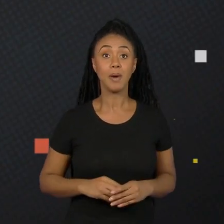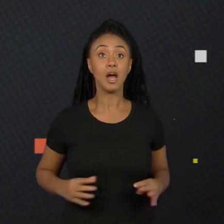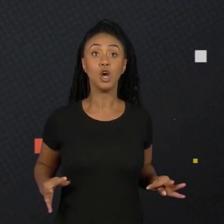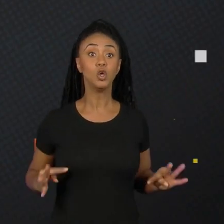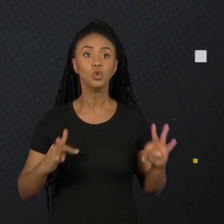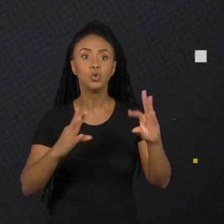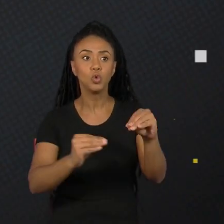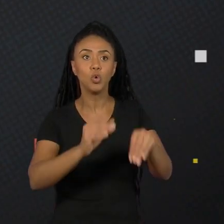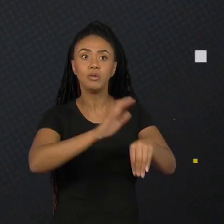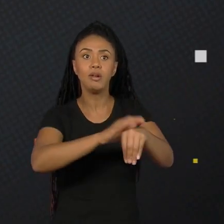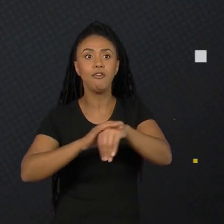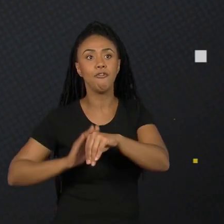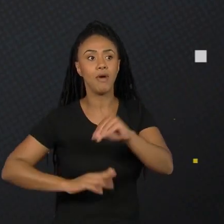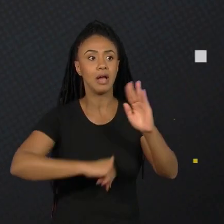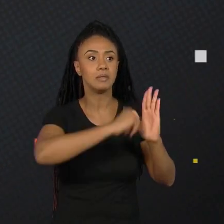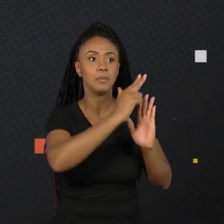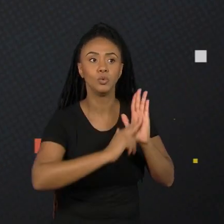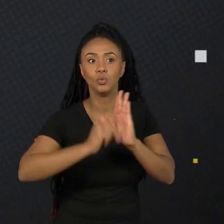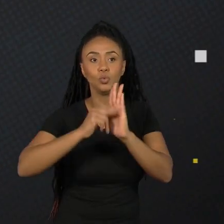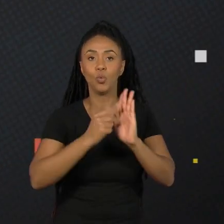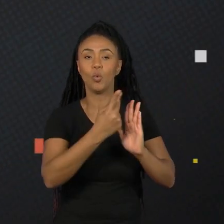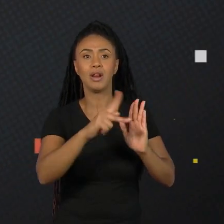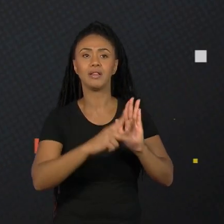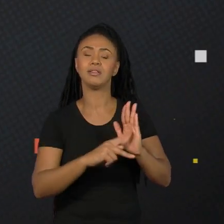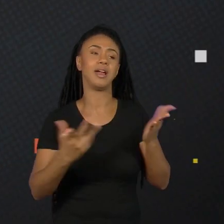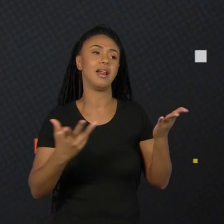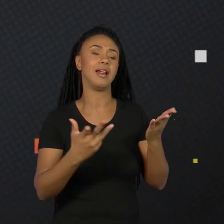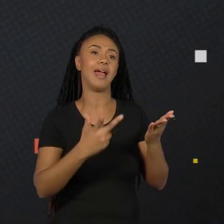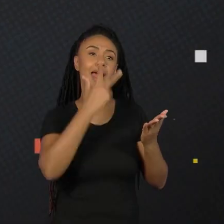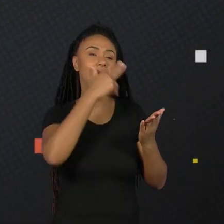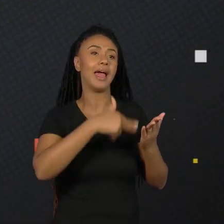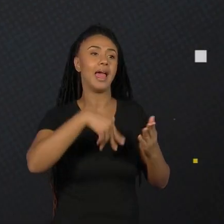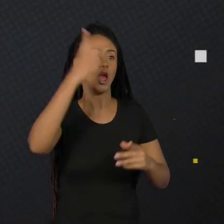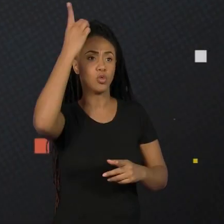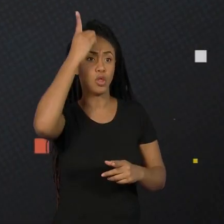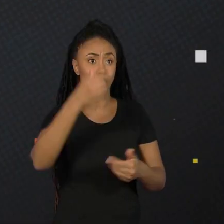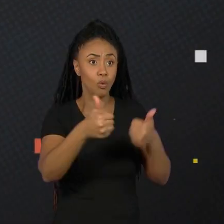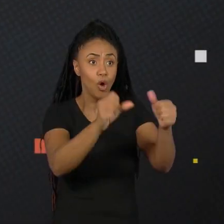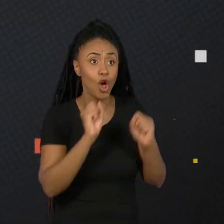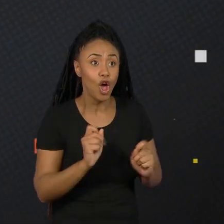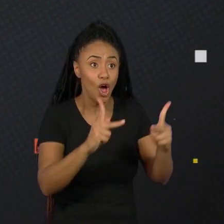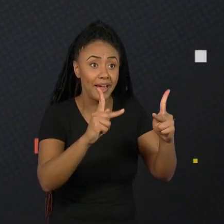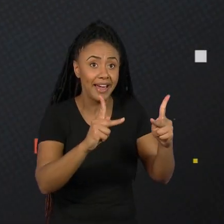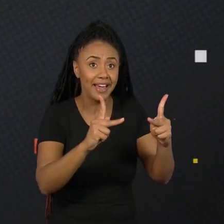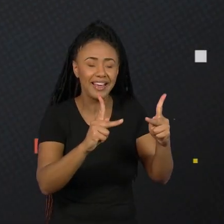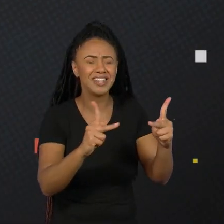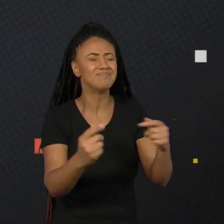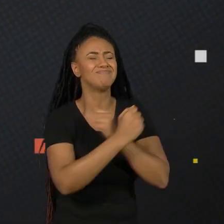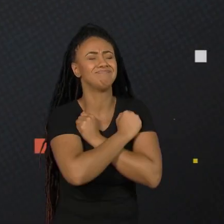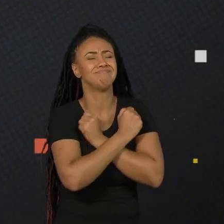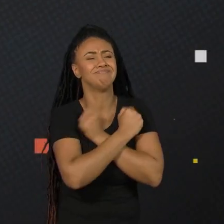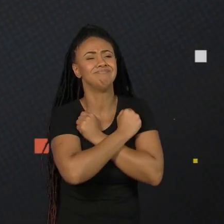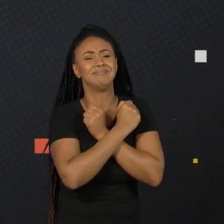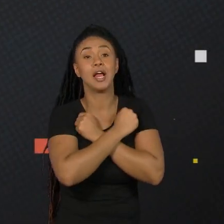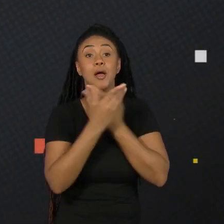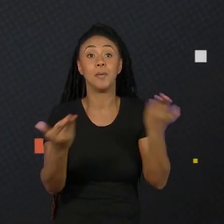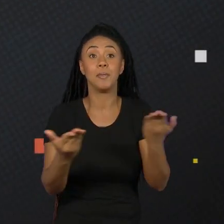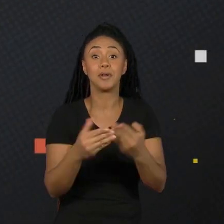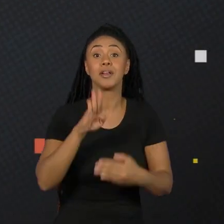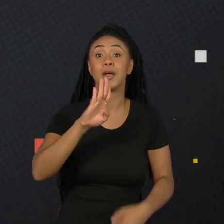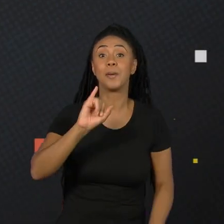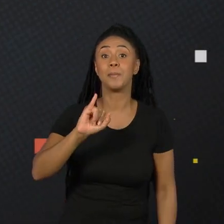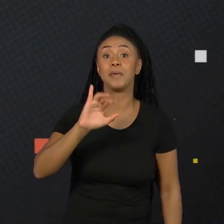suas pinturas é uma dádiva. Ok, Bishop? Um enorme abraço.